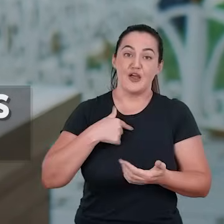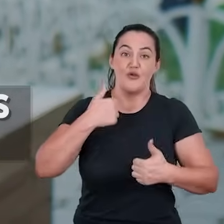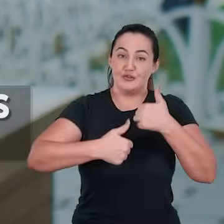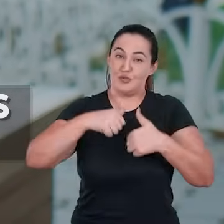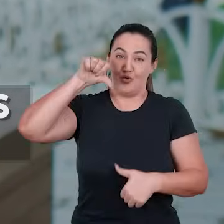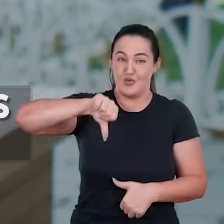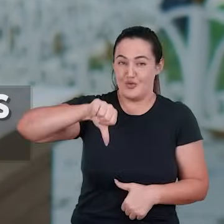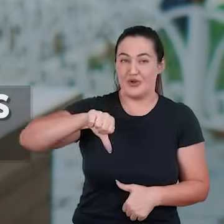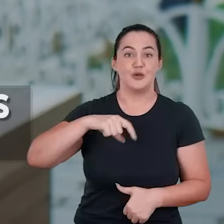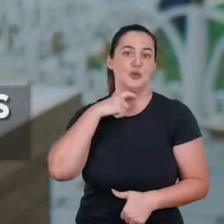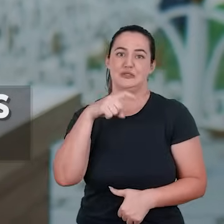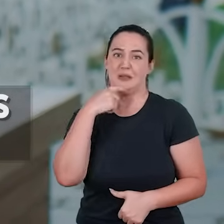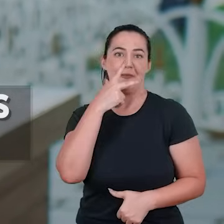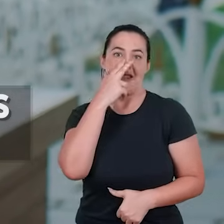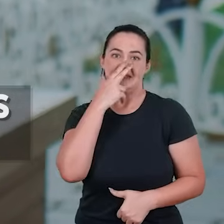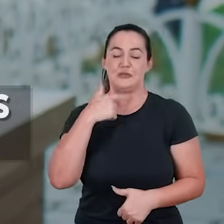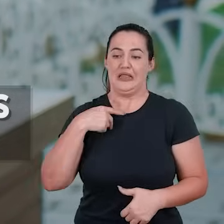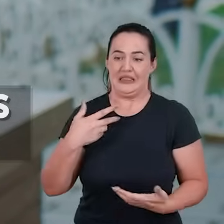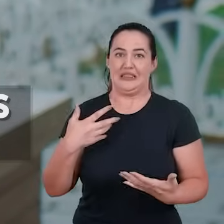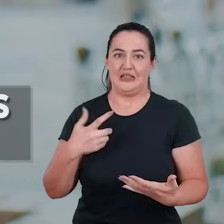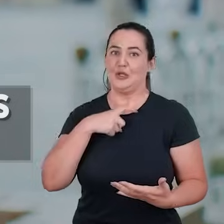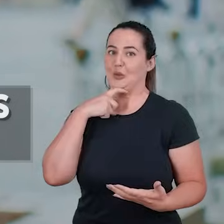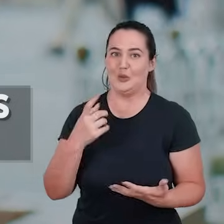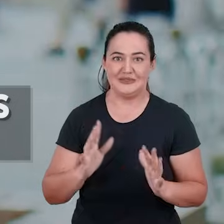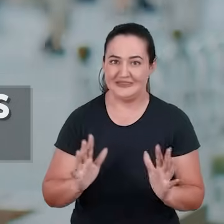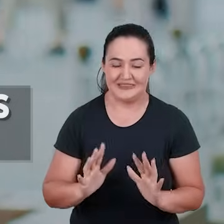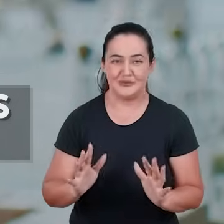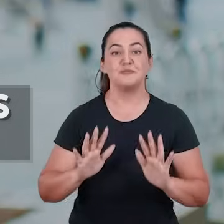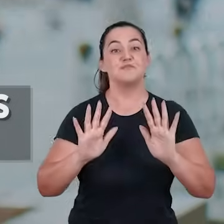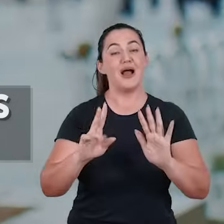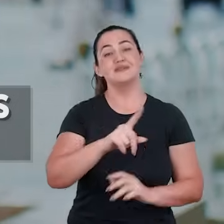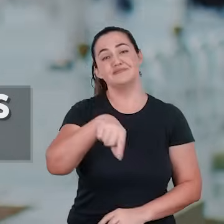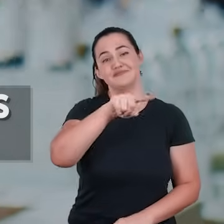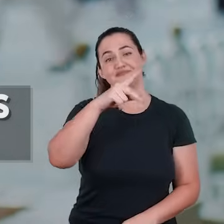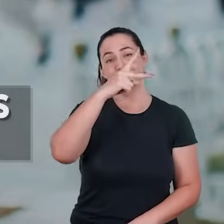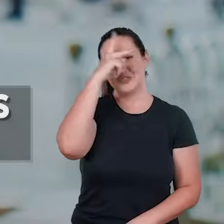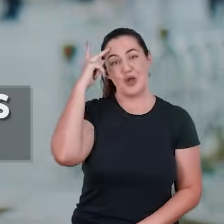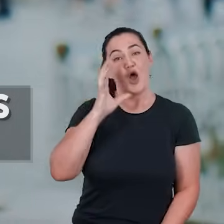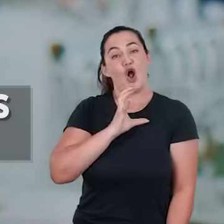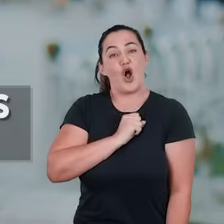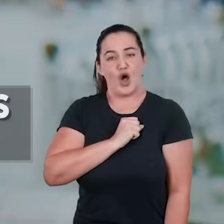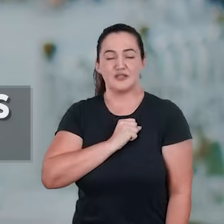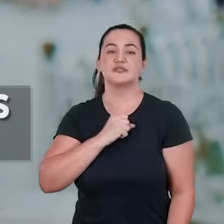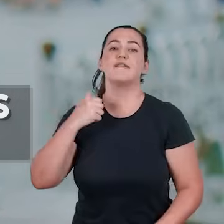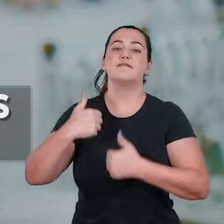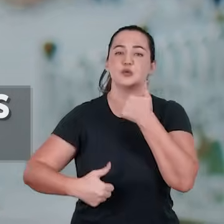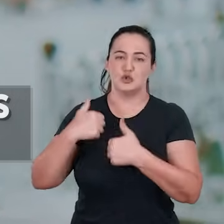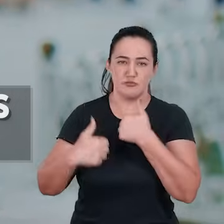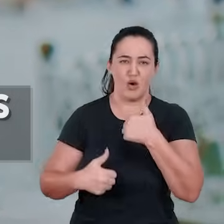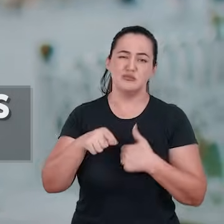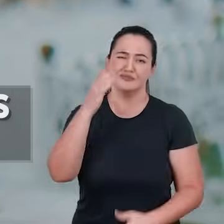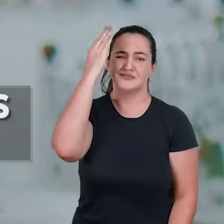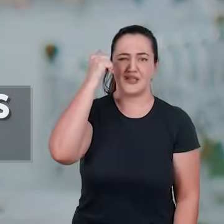bola, eu nasci com 2 pernas esquerdas e não sou canhoto. Mas para aqueles que gostam de futebol, sabem que o Brasil é o país do